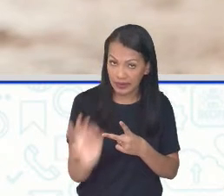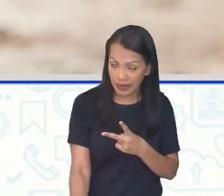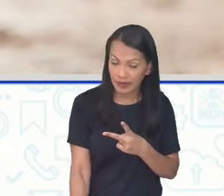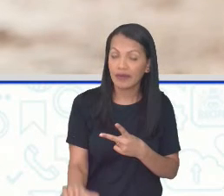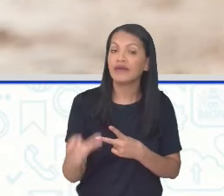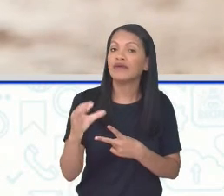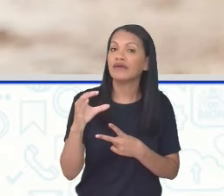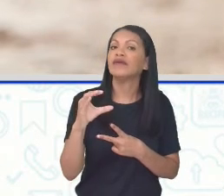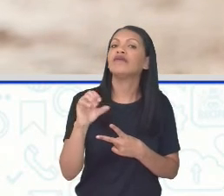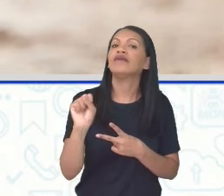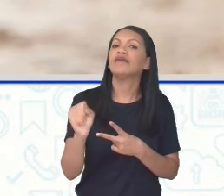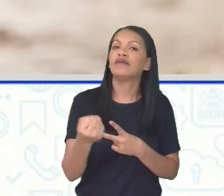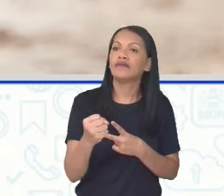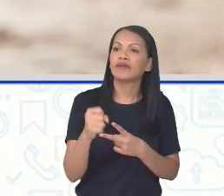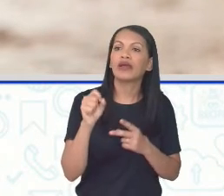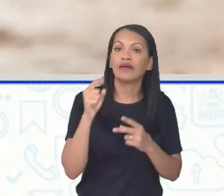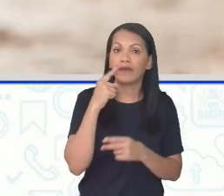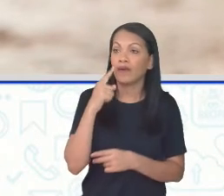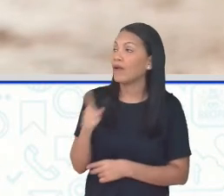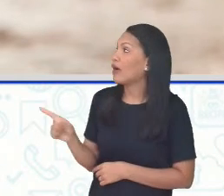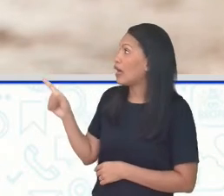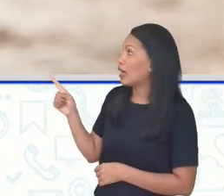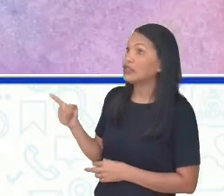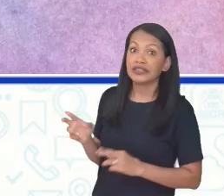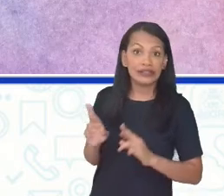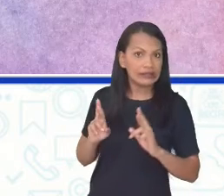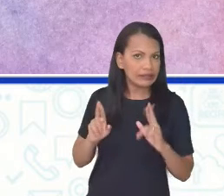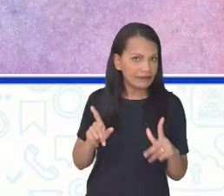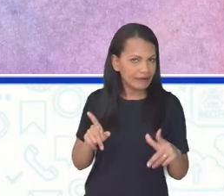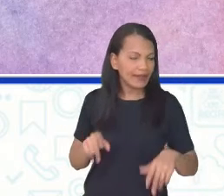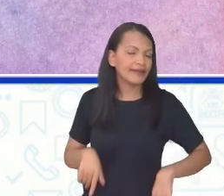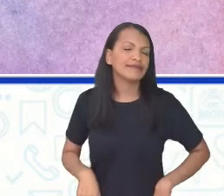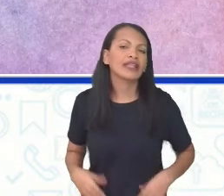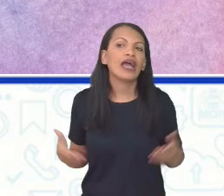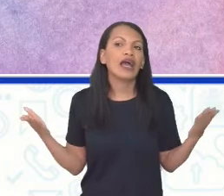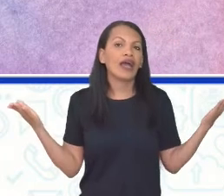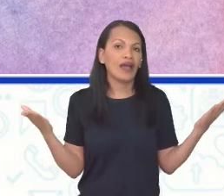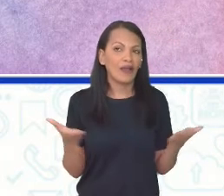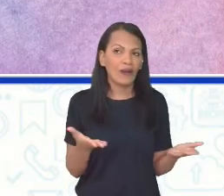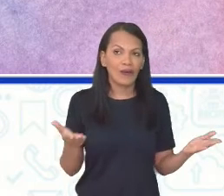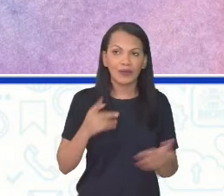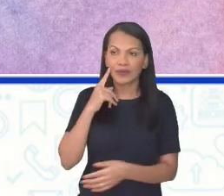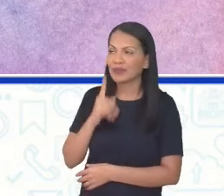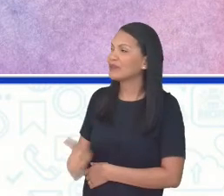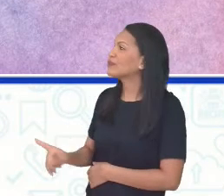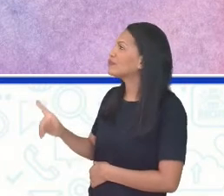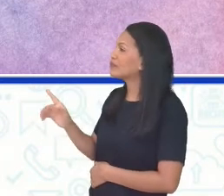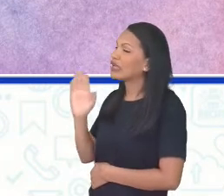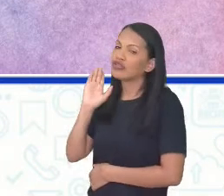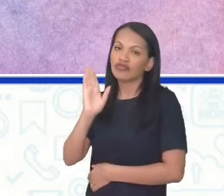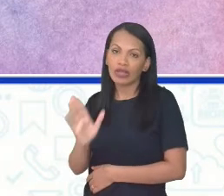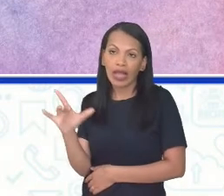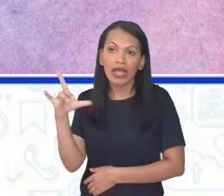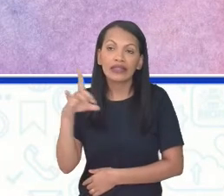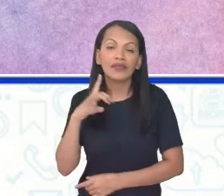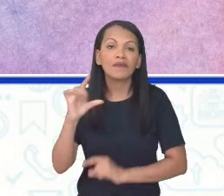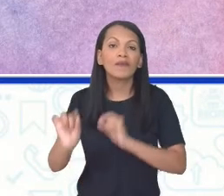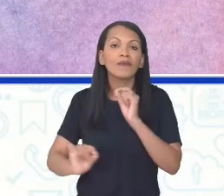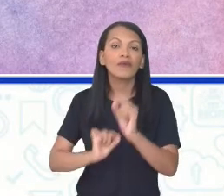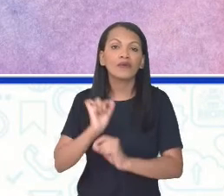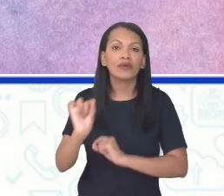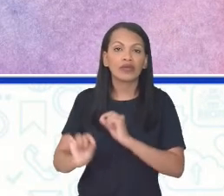S. Então, grafia diferente, não é? Já que, pessoal, nós temos a grafia igual,